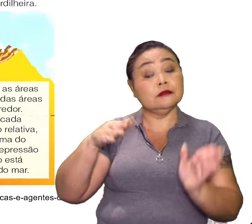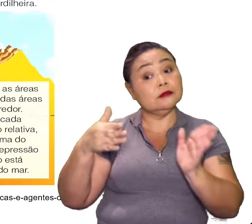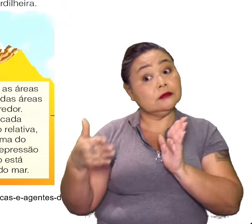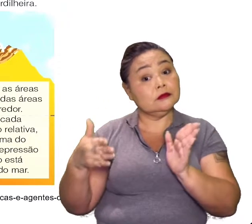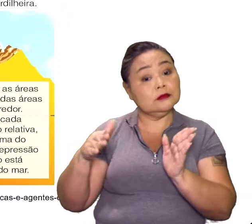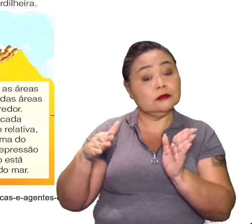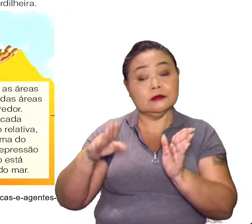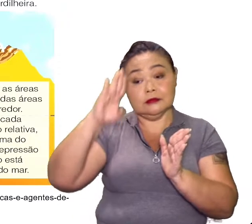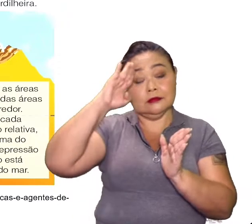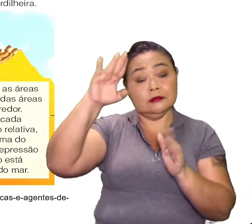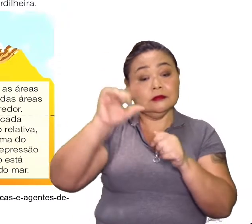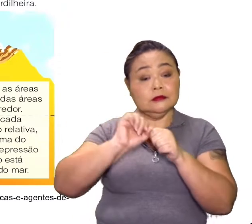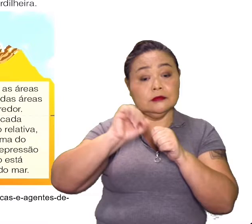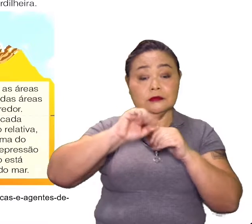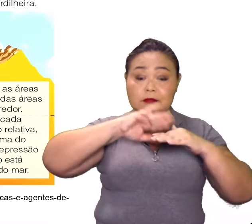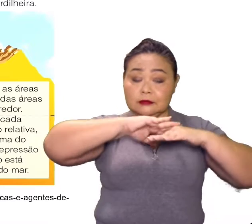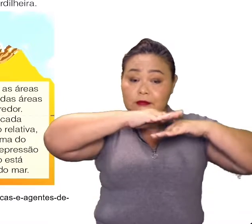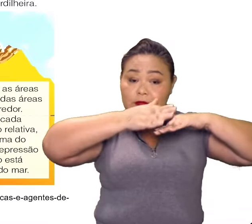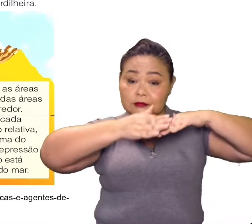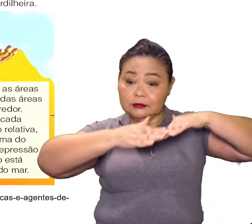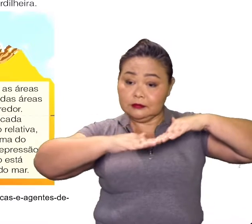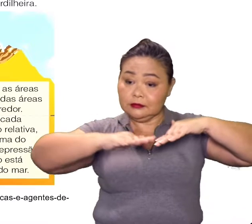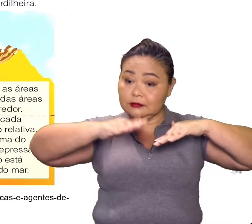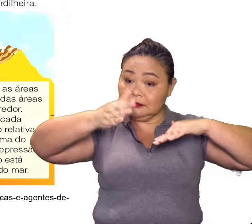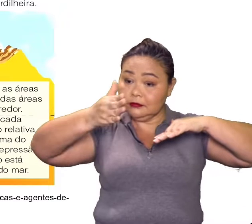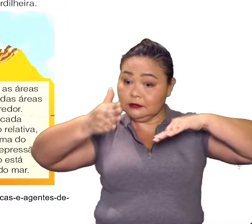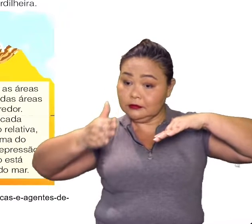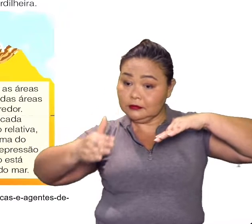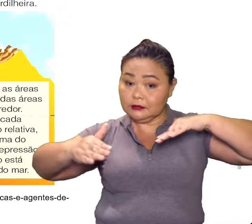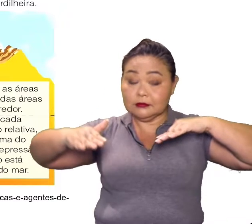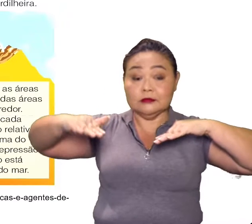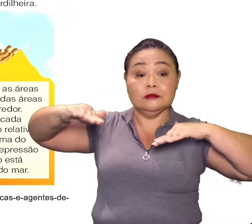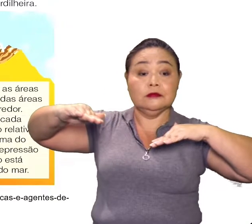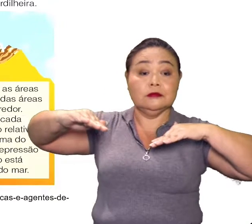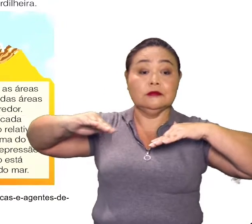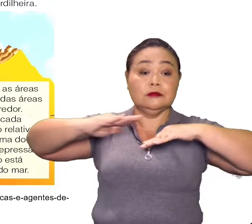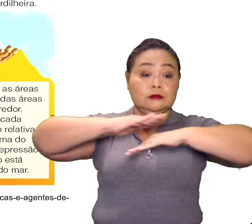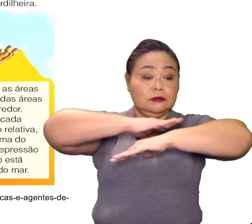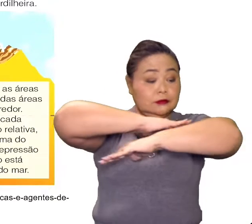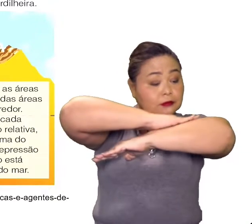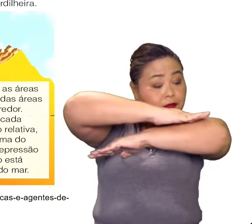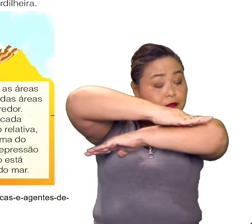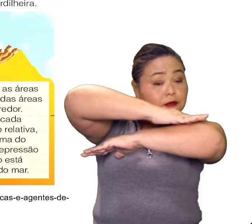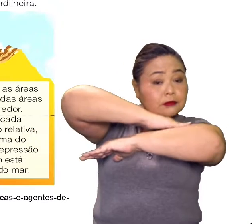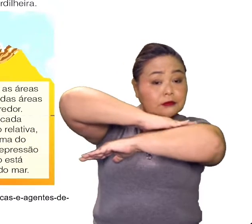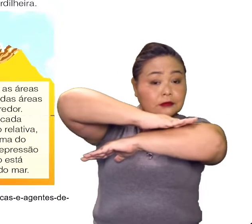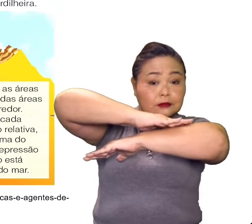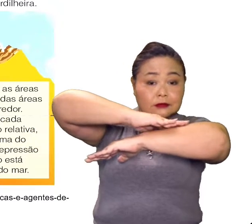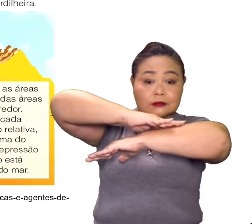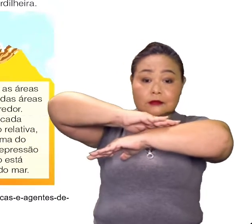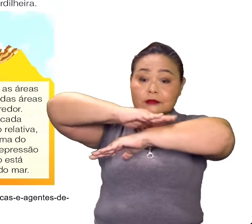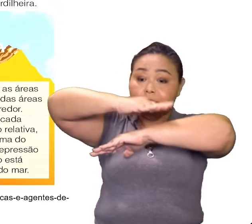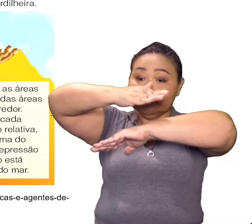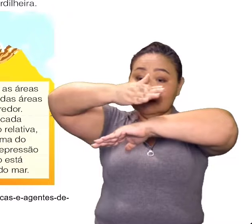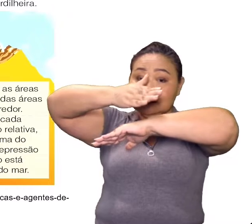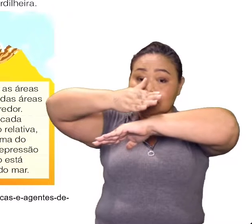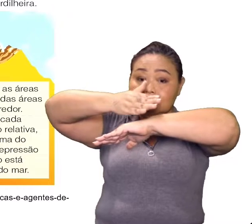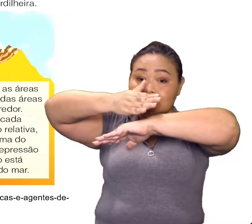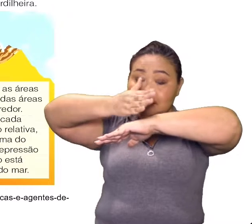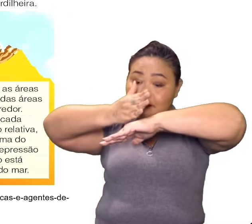entre as principais formas de relevo do território brasileiro, que é a planície, o planalto,